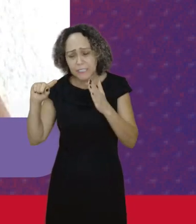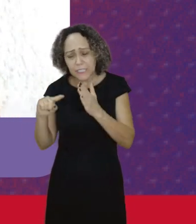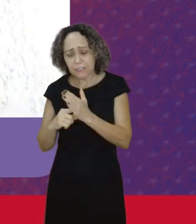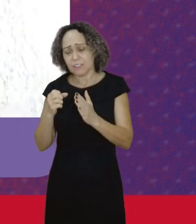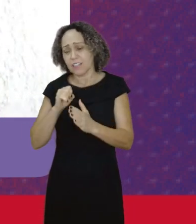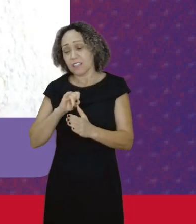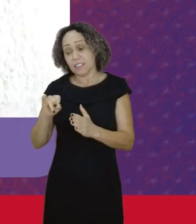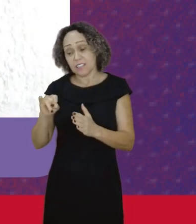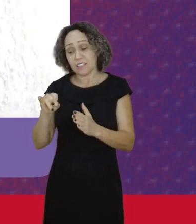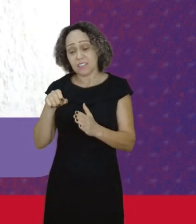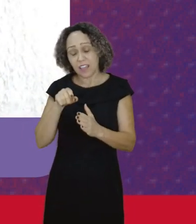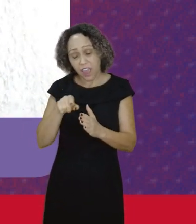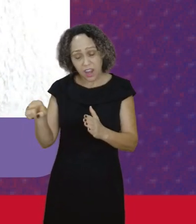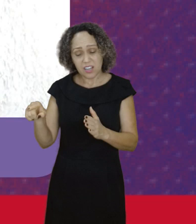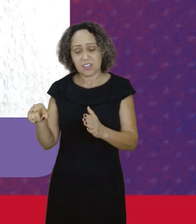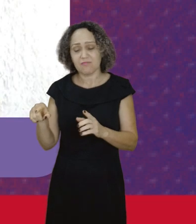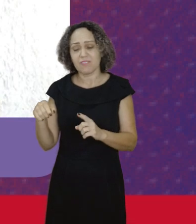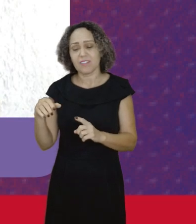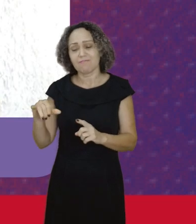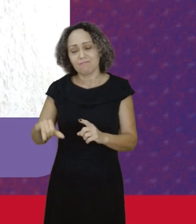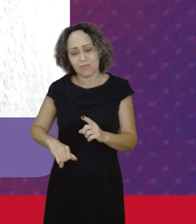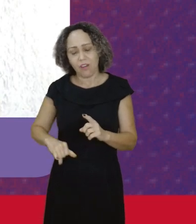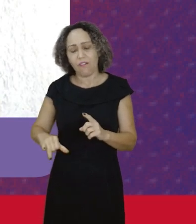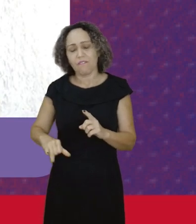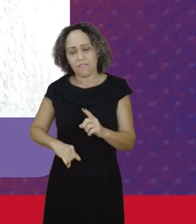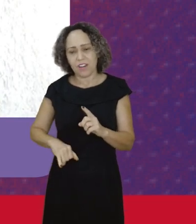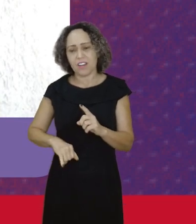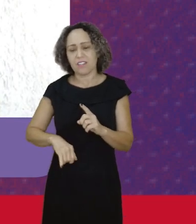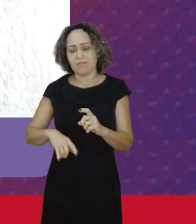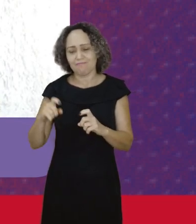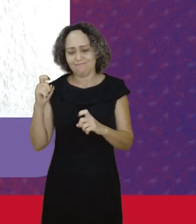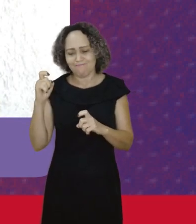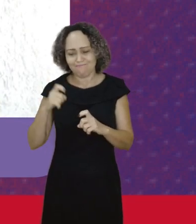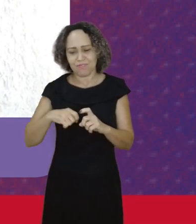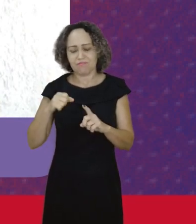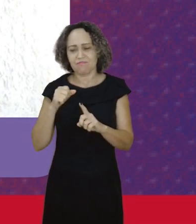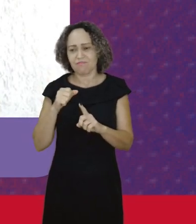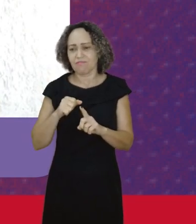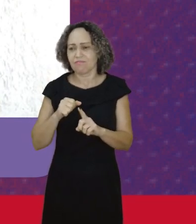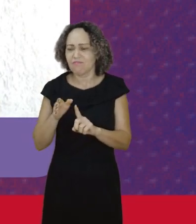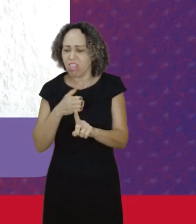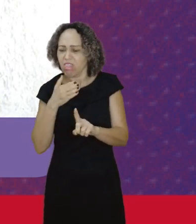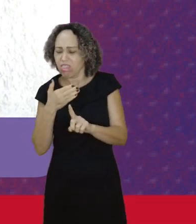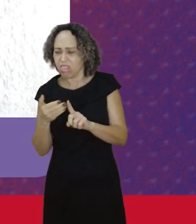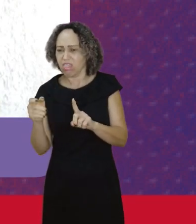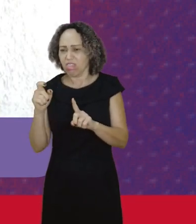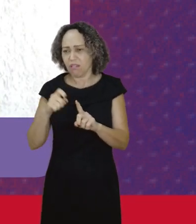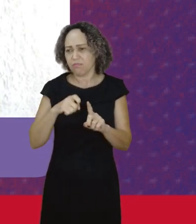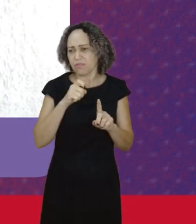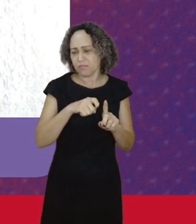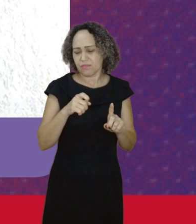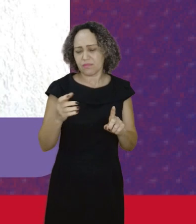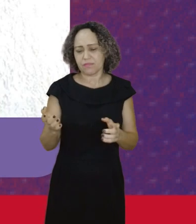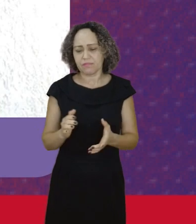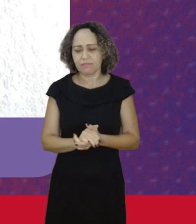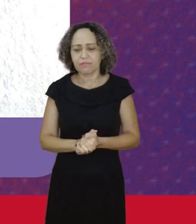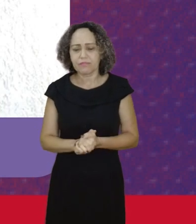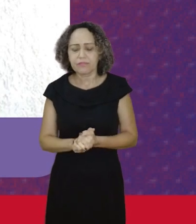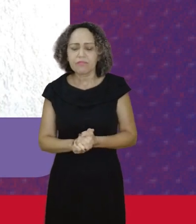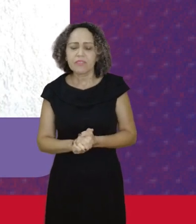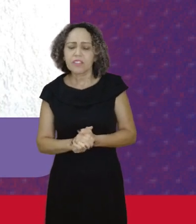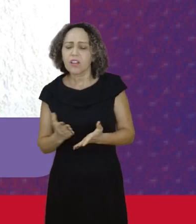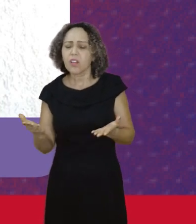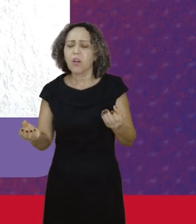Isso tudo para dizer, né? Queria que vocês trouxessem um pouco, que acho que o que é esse movimento escola